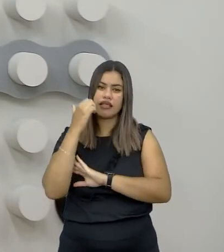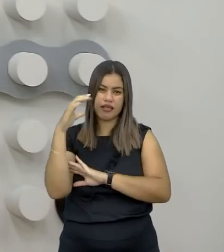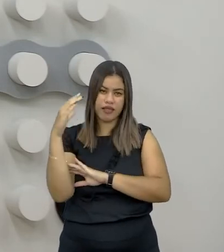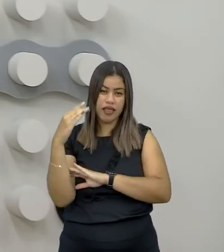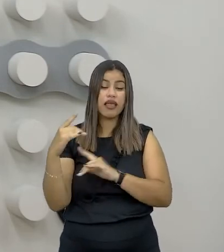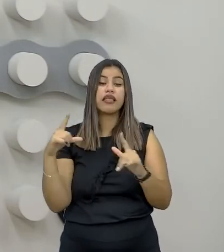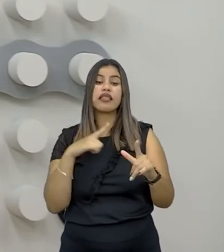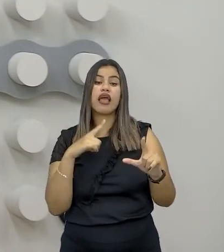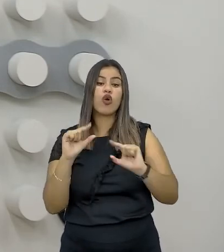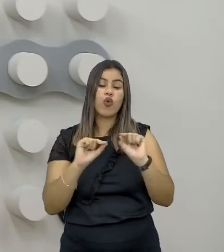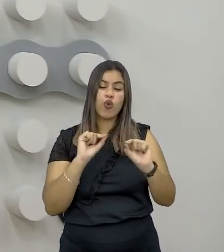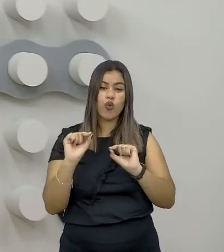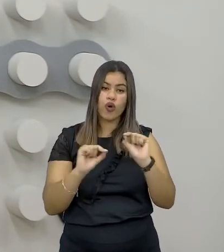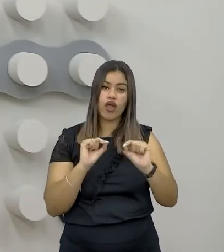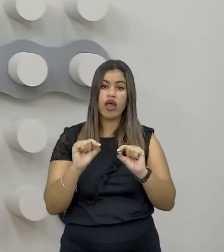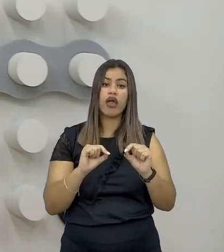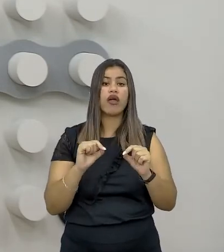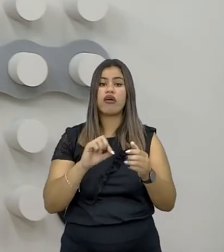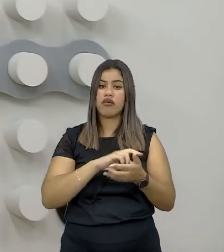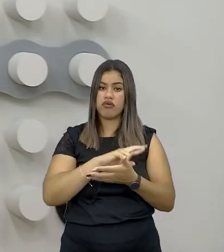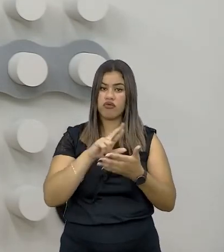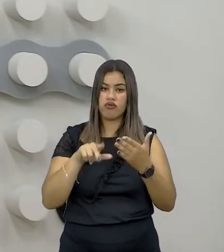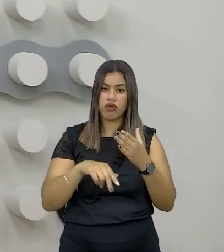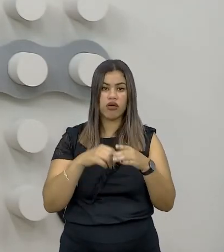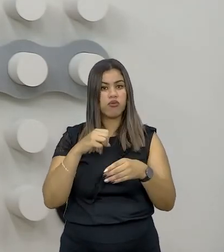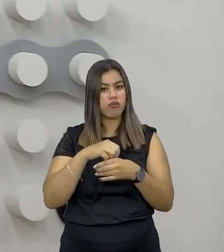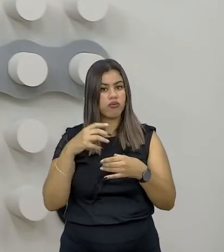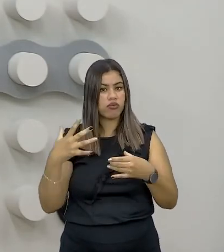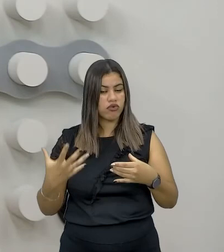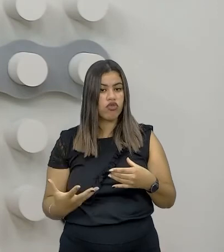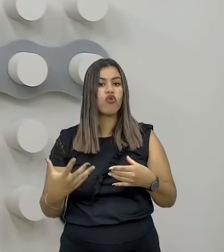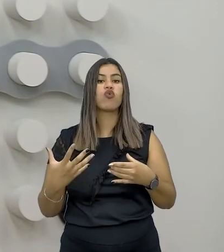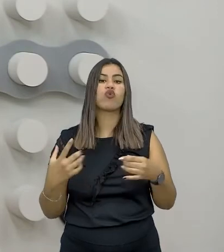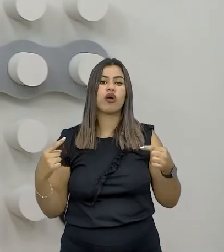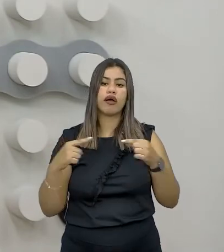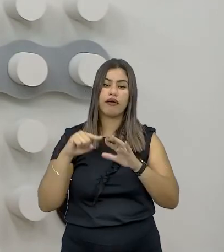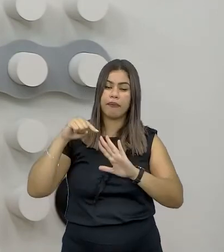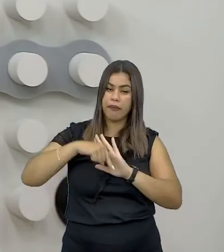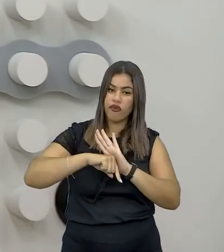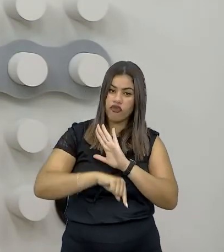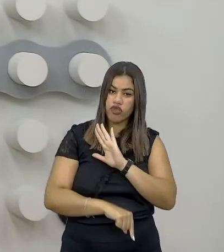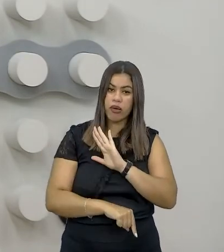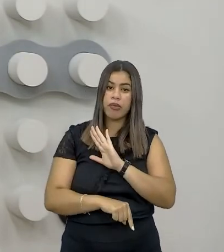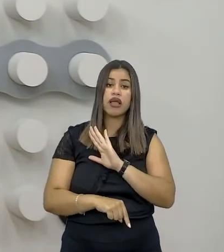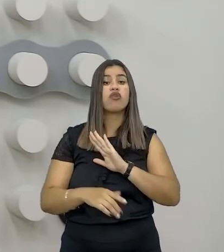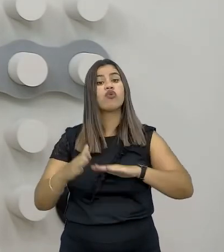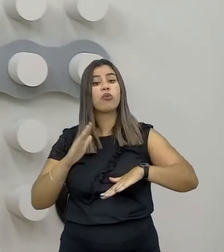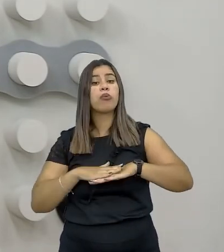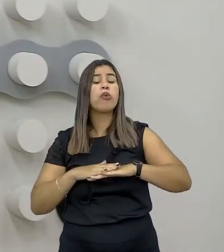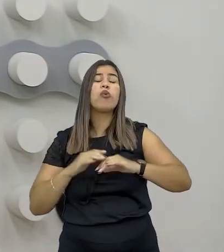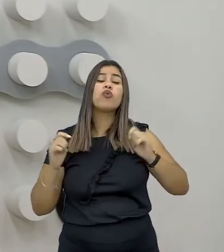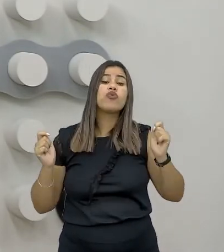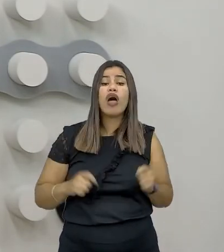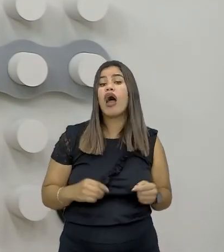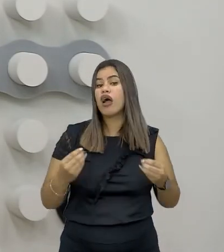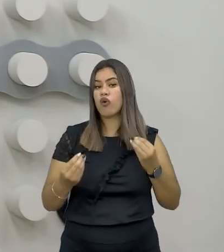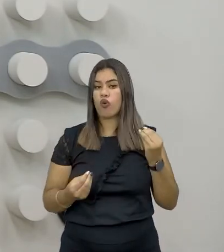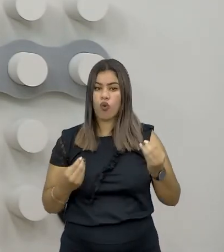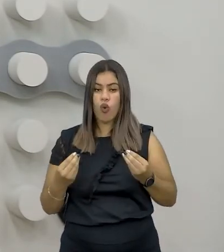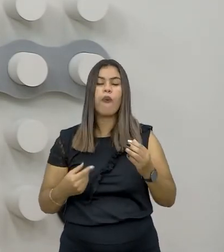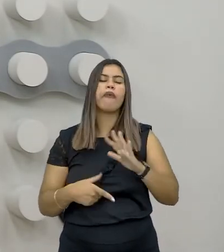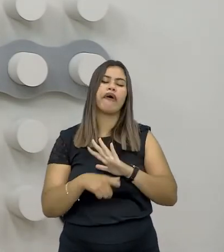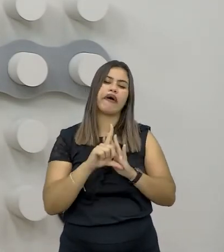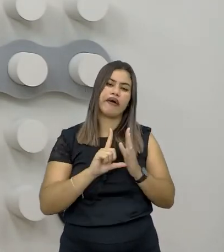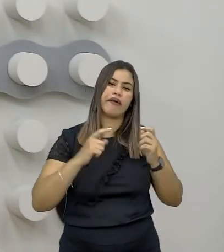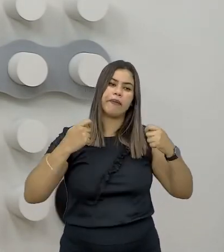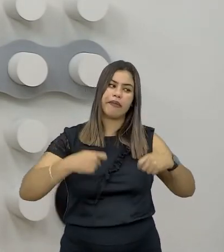curriculares do aprofundamento que nós estamos, como que isso deve ser feito, né? Então, a gente deve